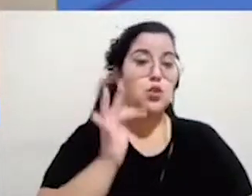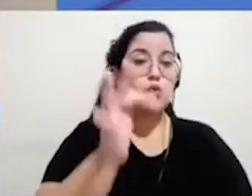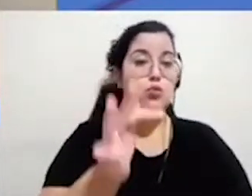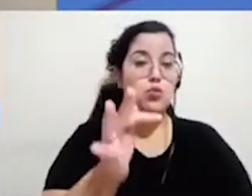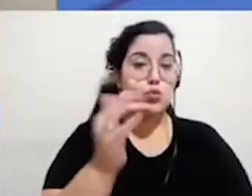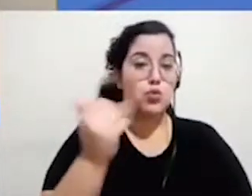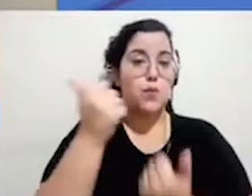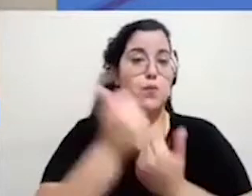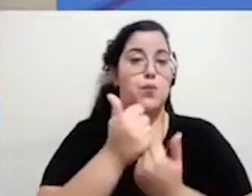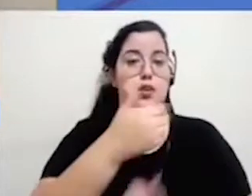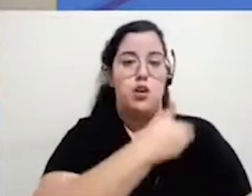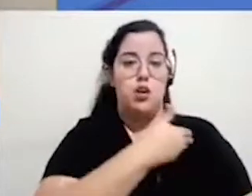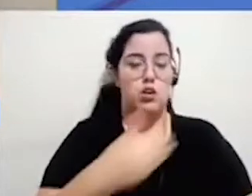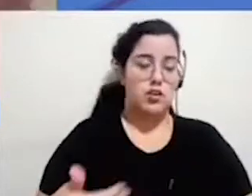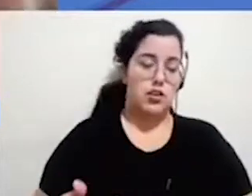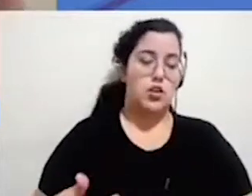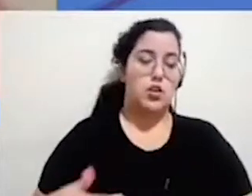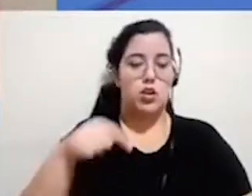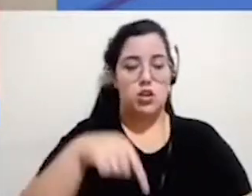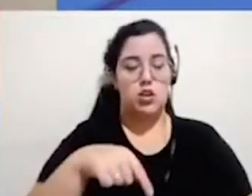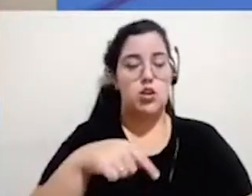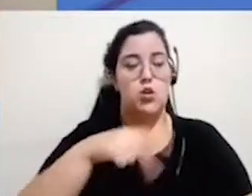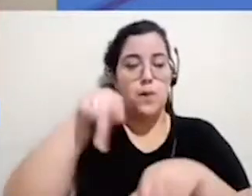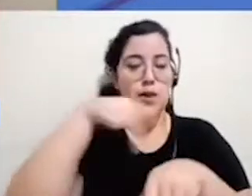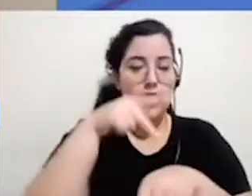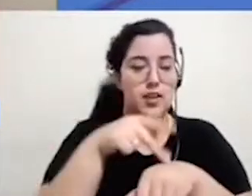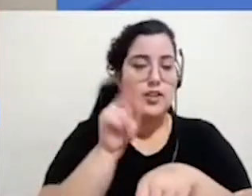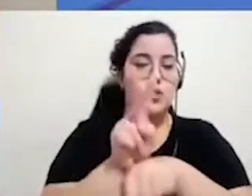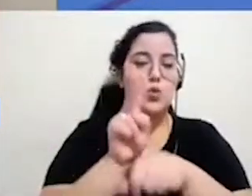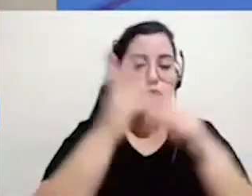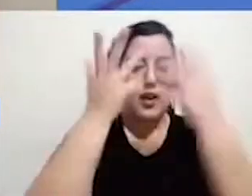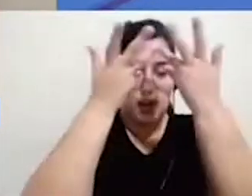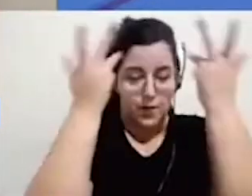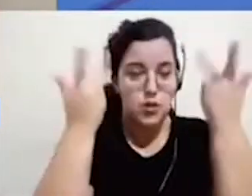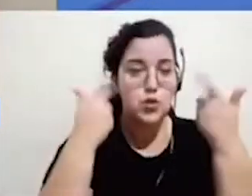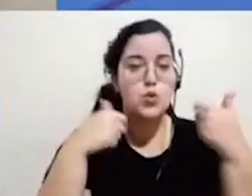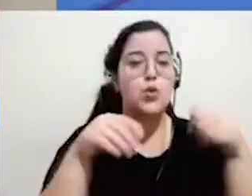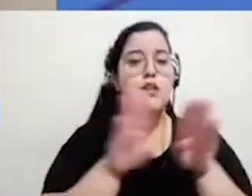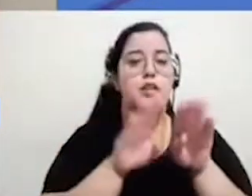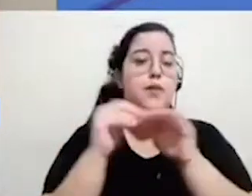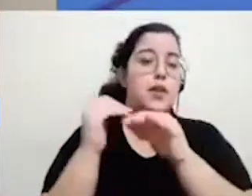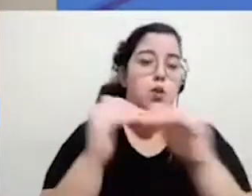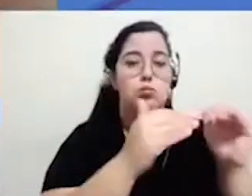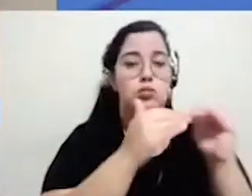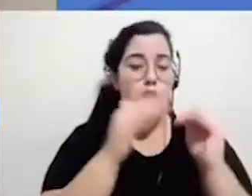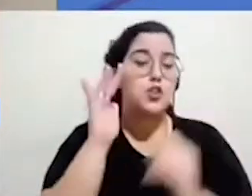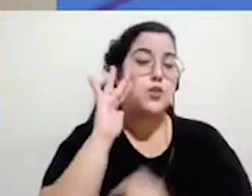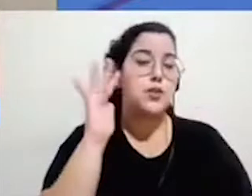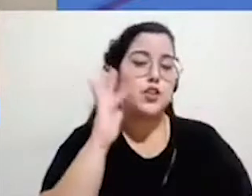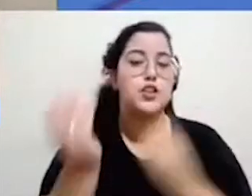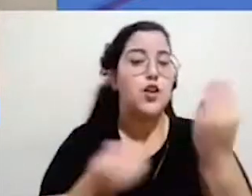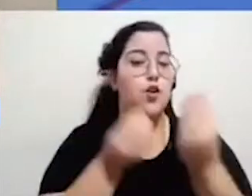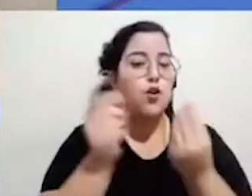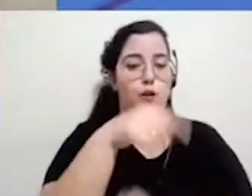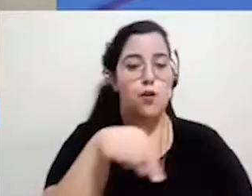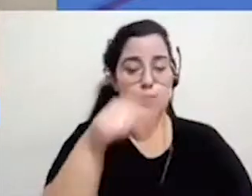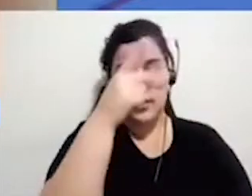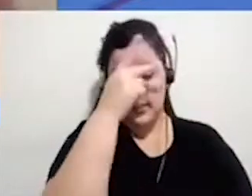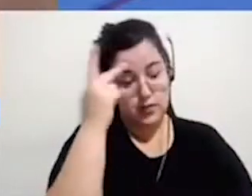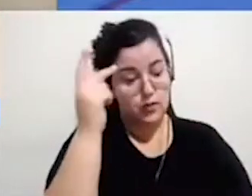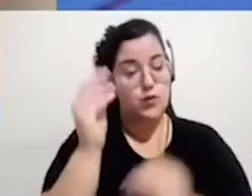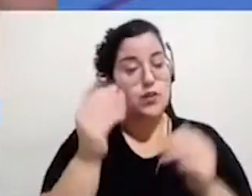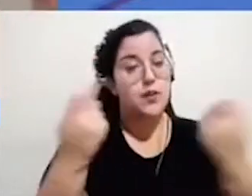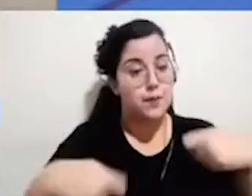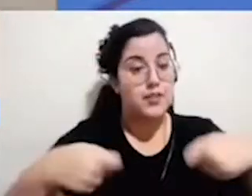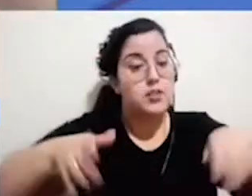a nossa democracia, a Amazônia, entendeu? A equidade, que vão fazer o país se desenvolver,